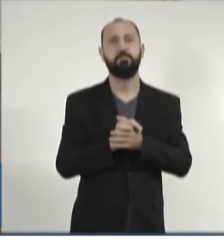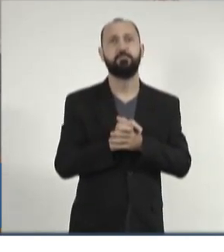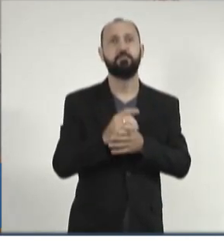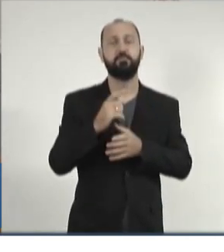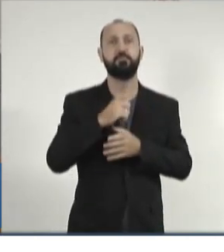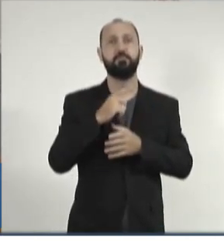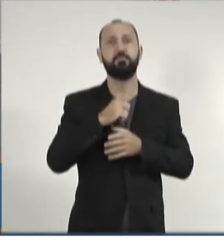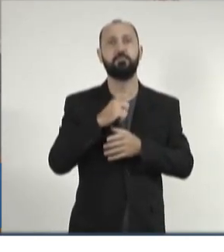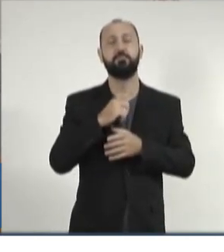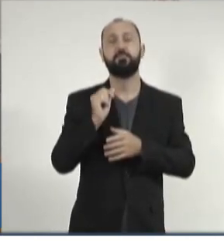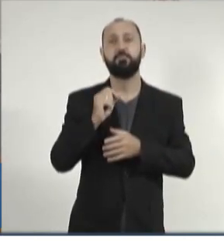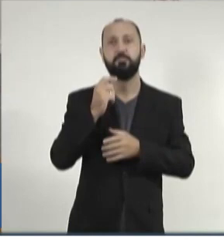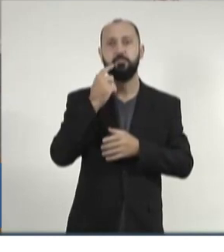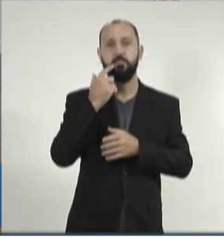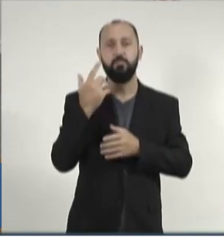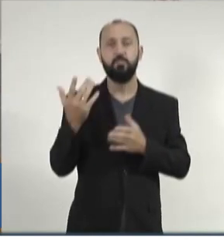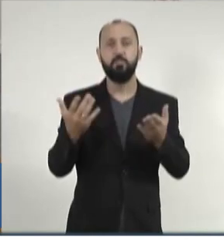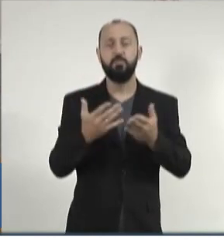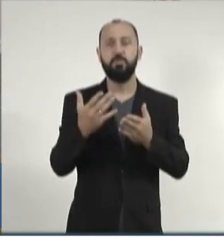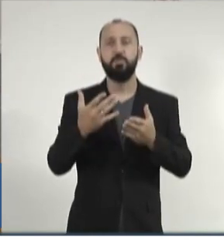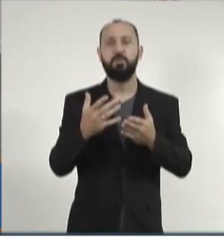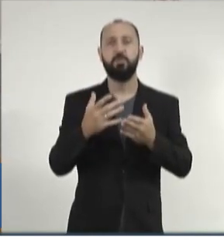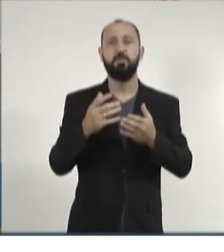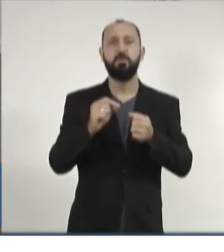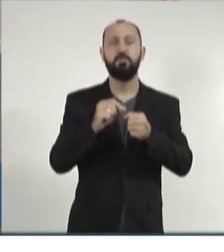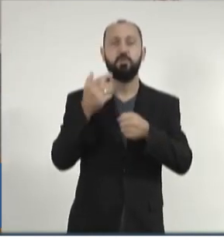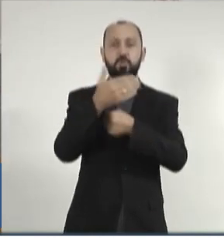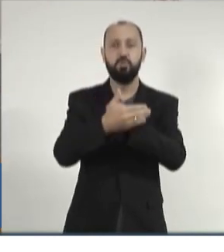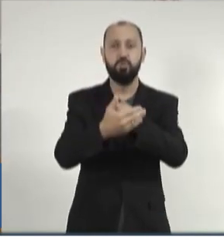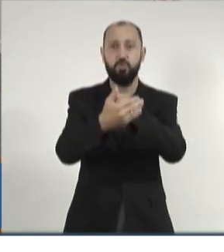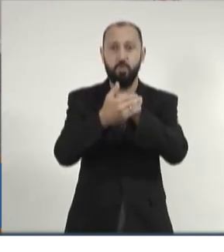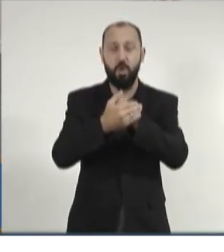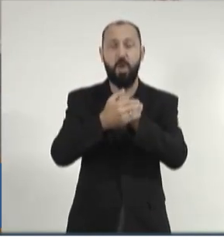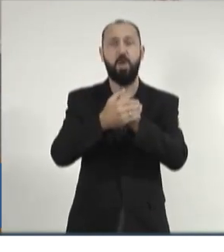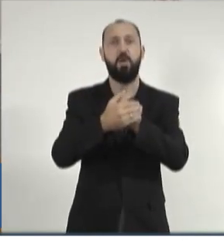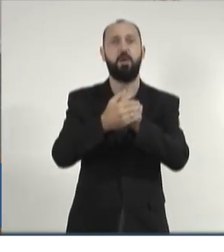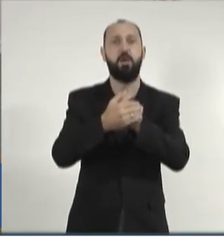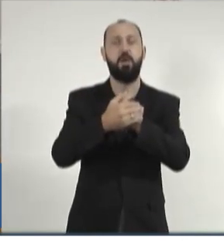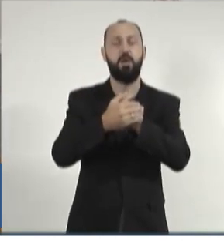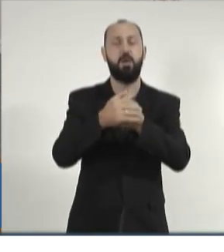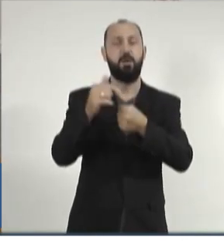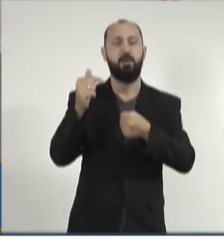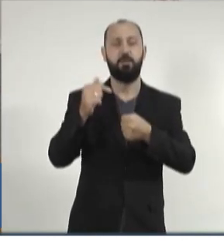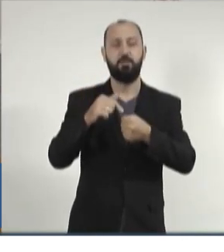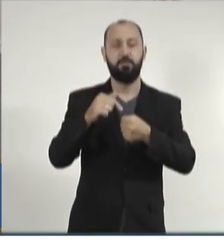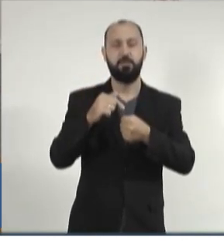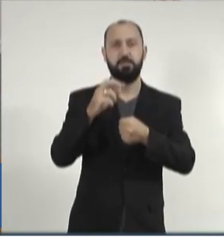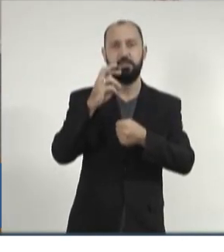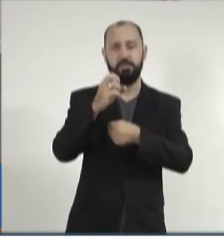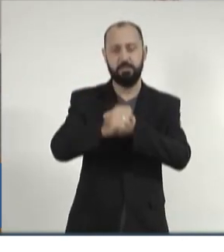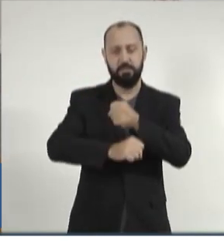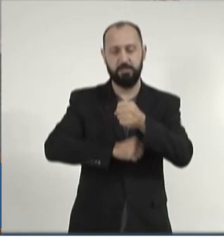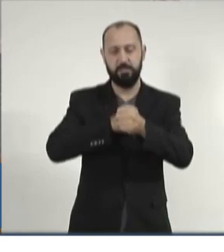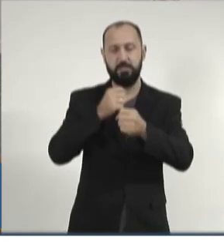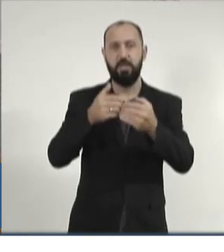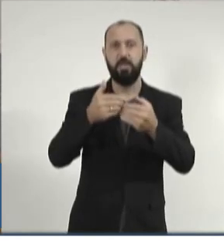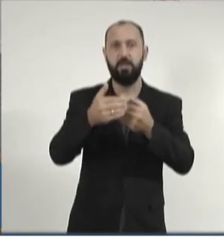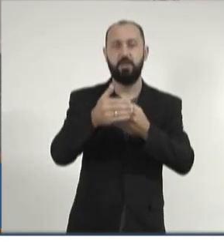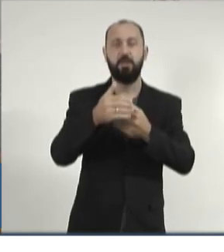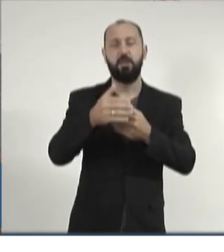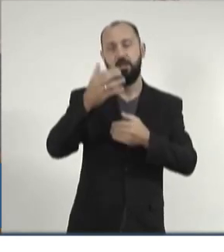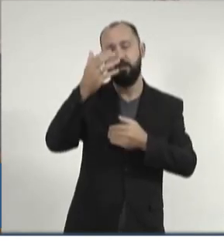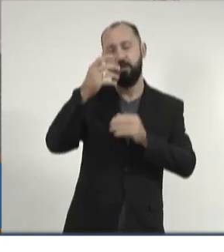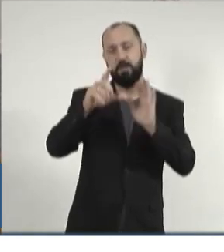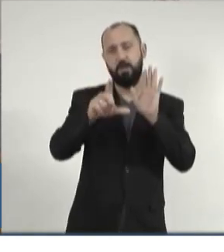um diploma legal que efetivamente protegesse a mulher. E aí, 5 anos depois, nasce a Lei Maria